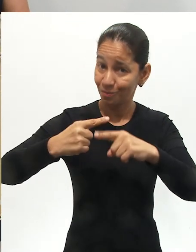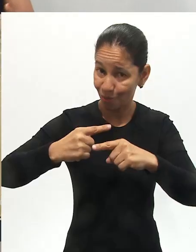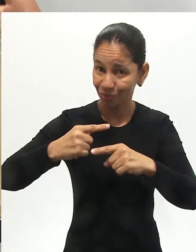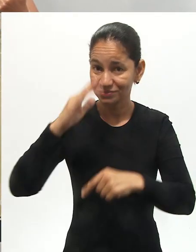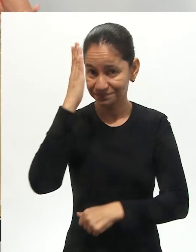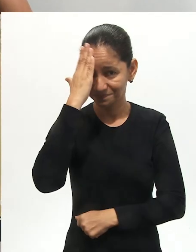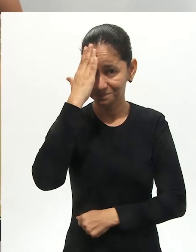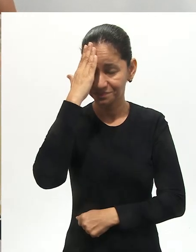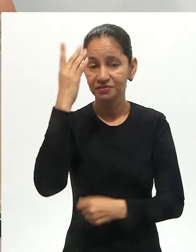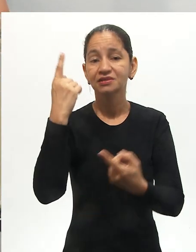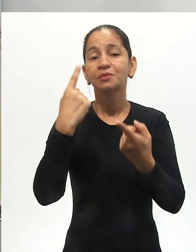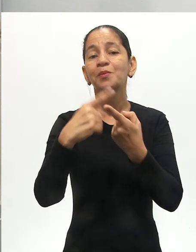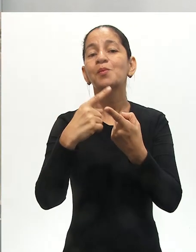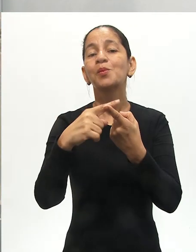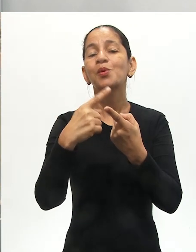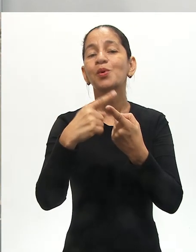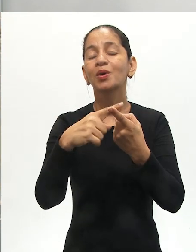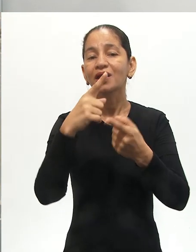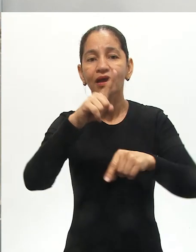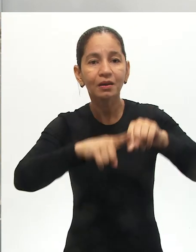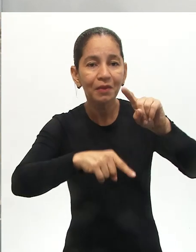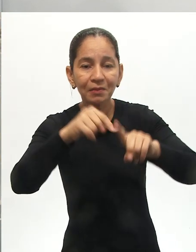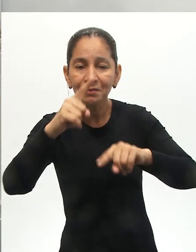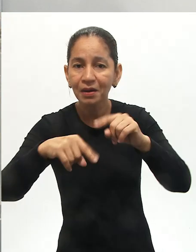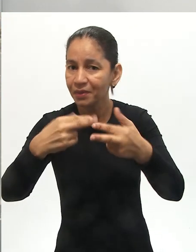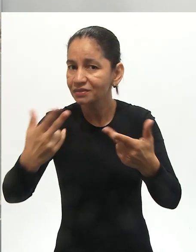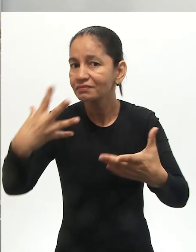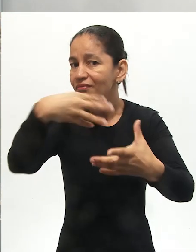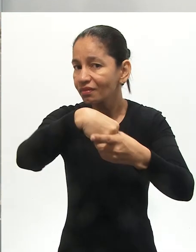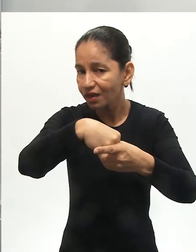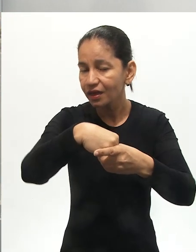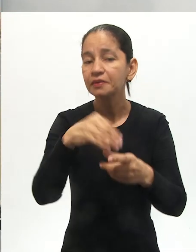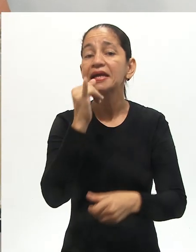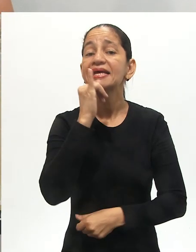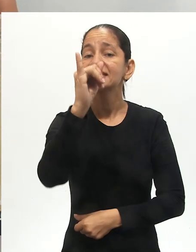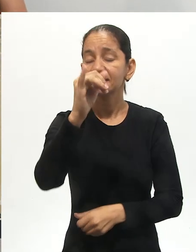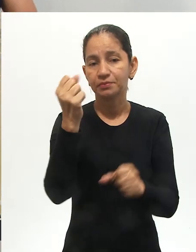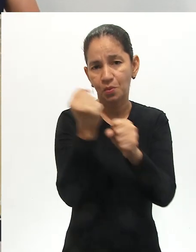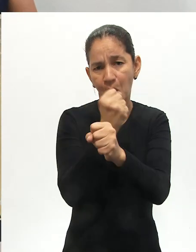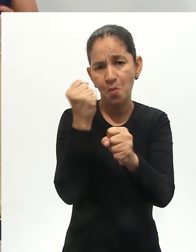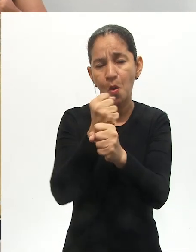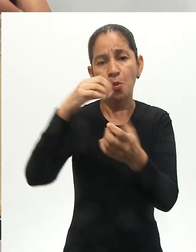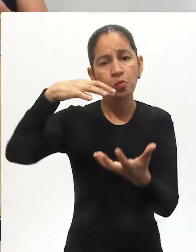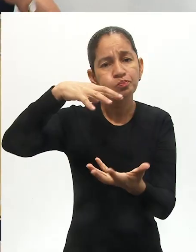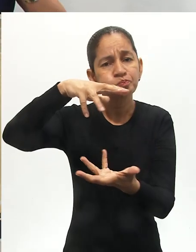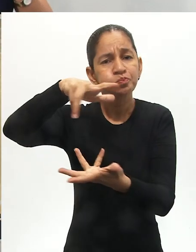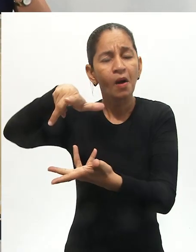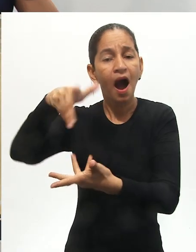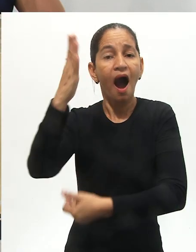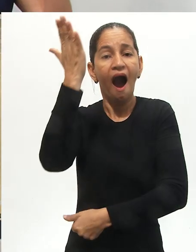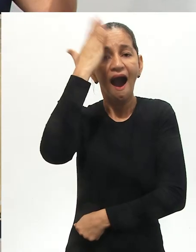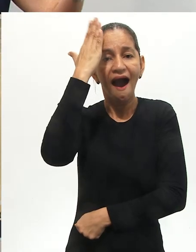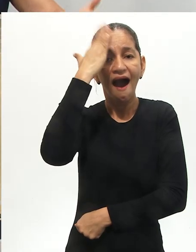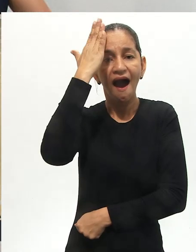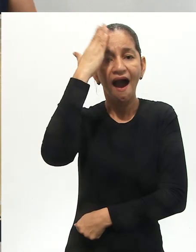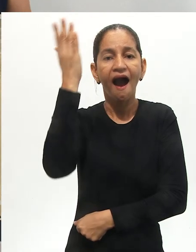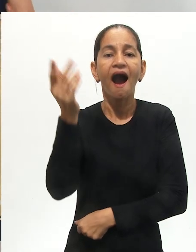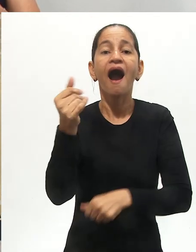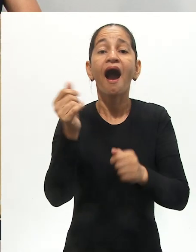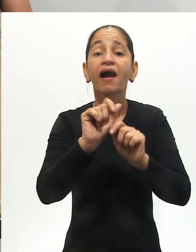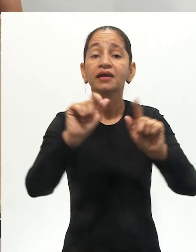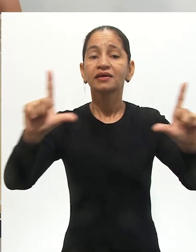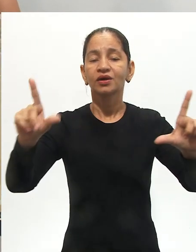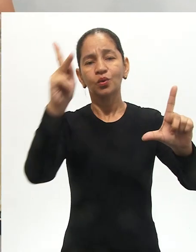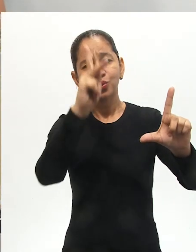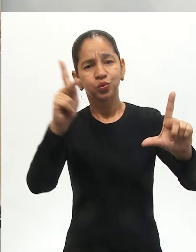basear basicamente na evolução material das escolas. Então, com a construção de globos terrestres, da